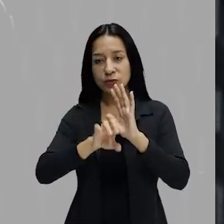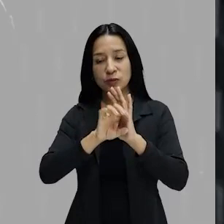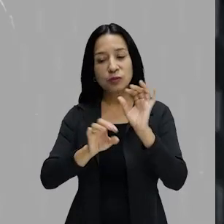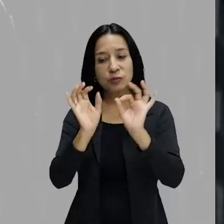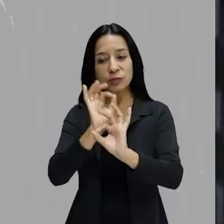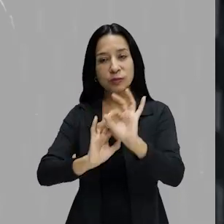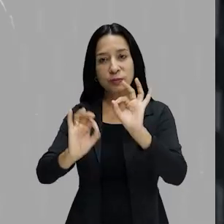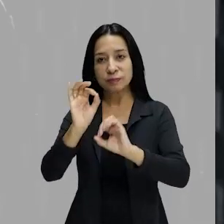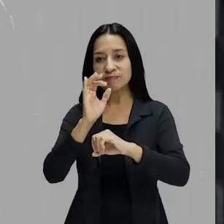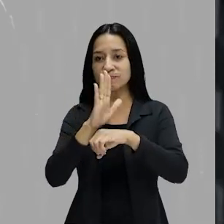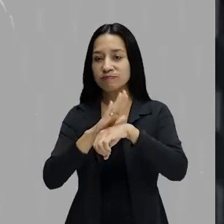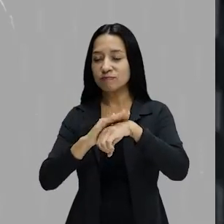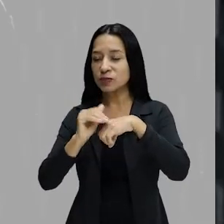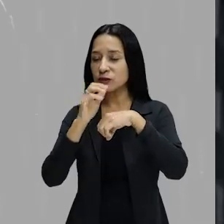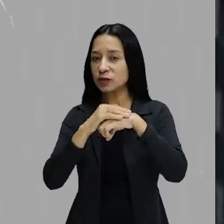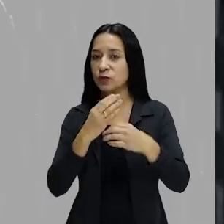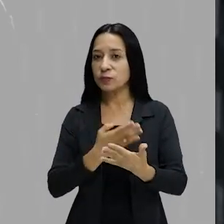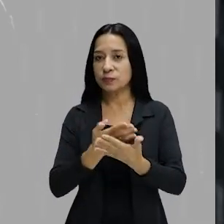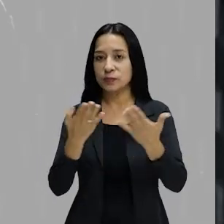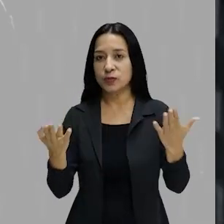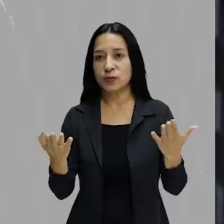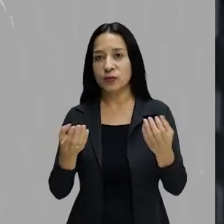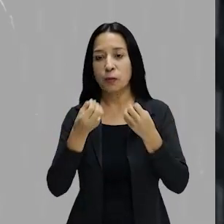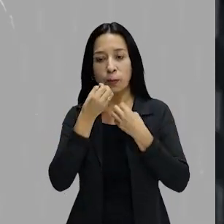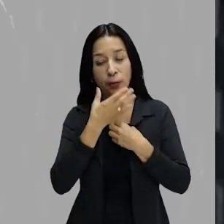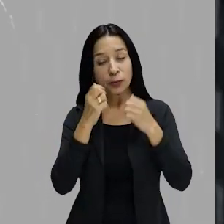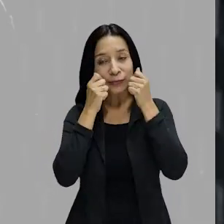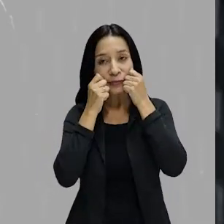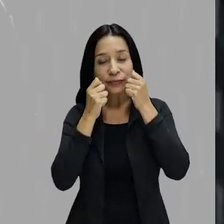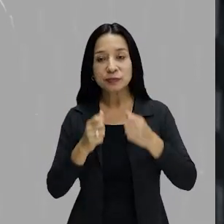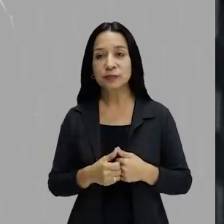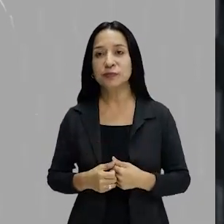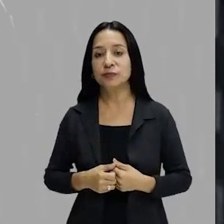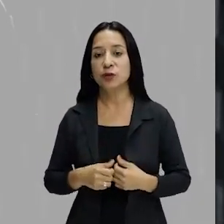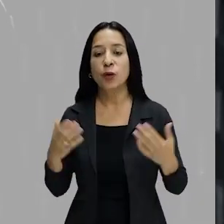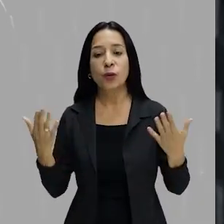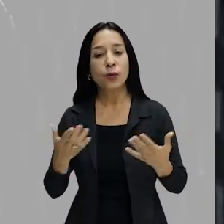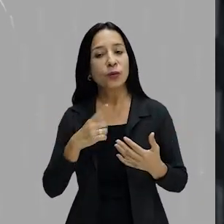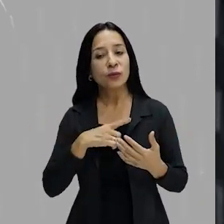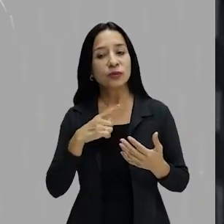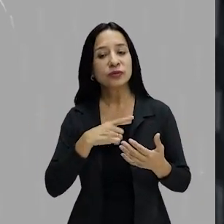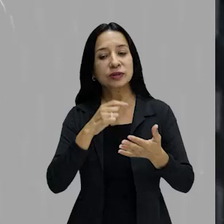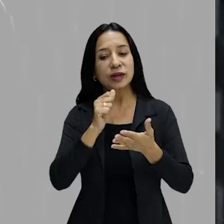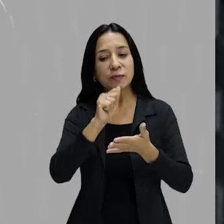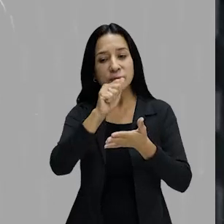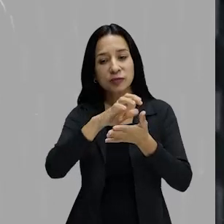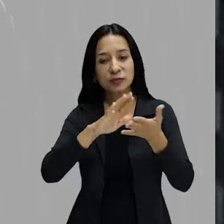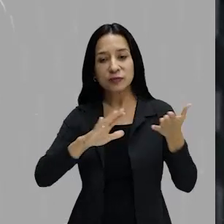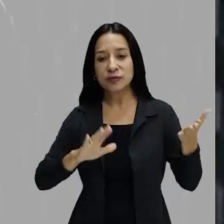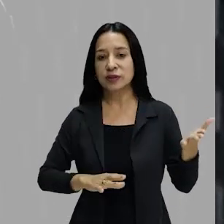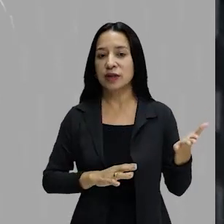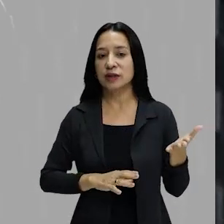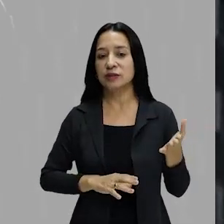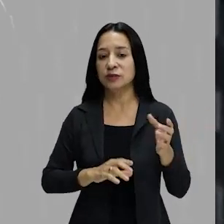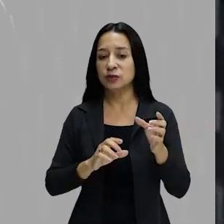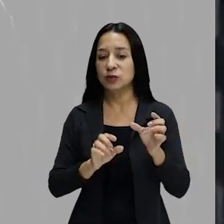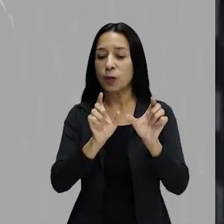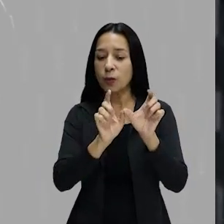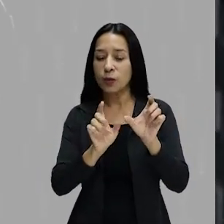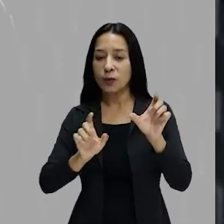carinho para todos vocês. Tá bom, chuchus? Hoje nós vamos de exercícios sobre as